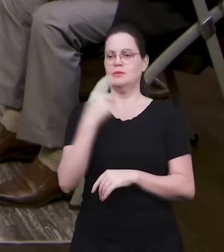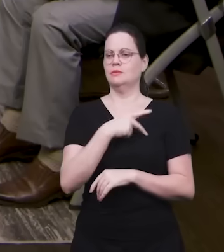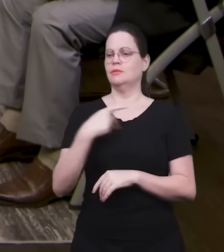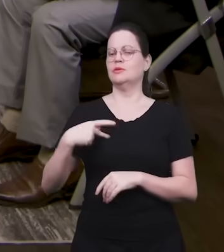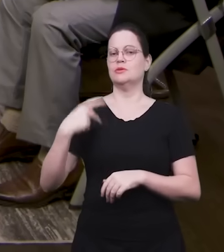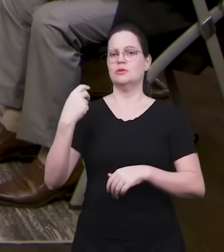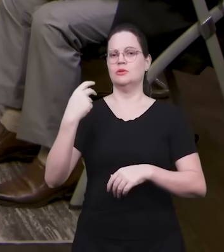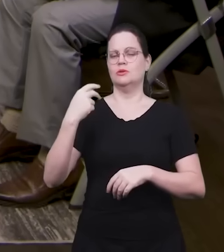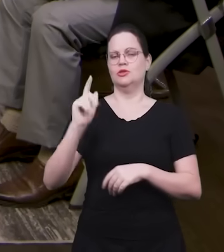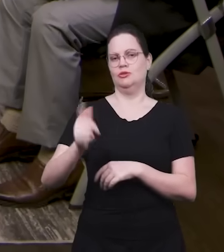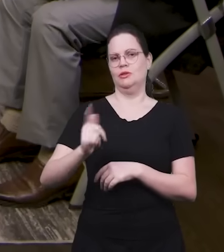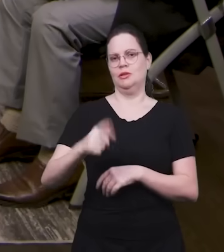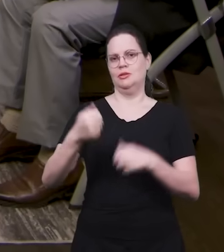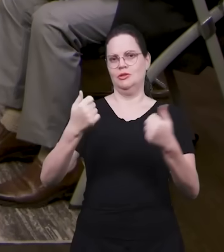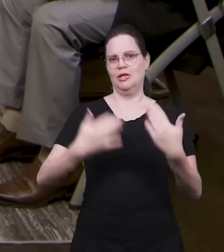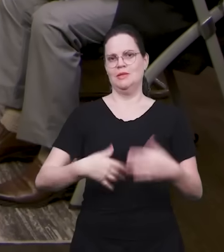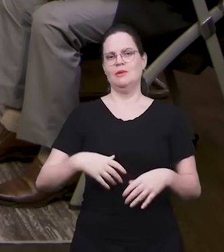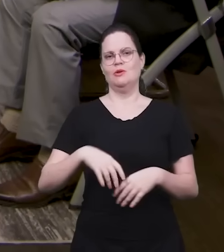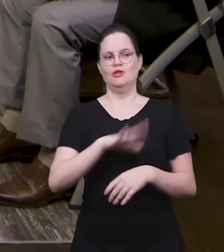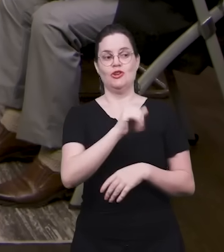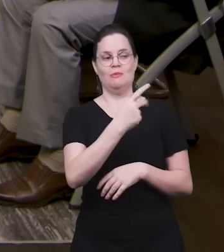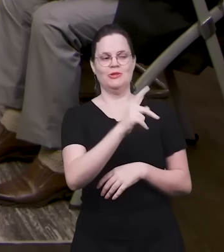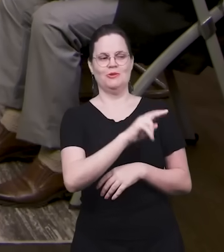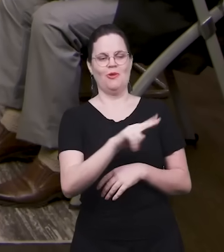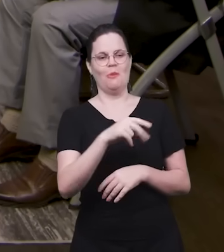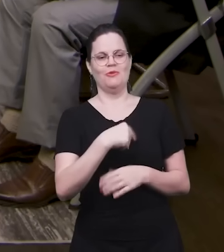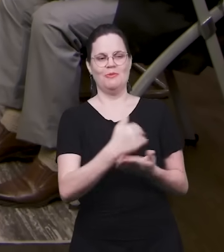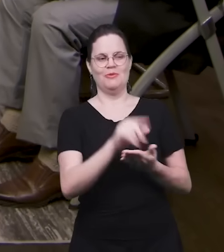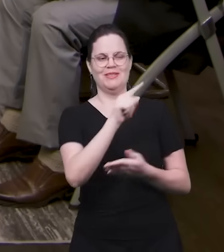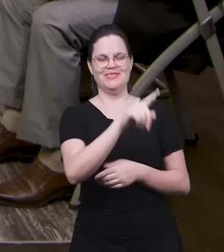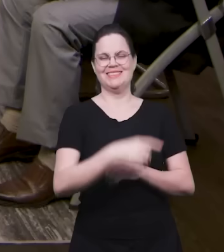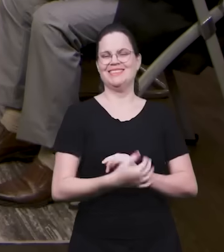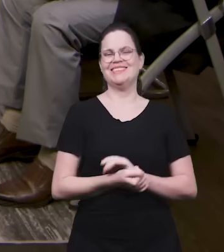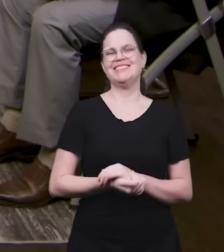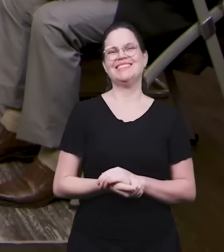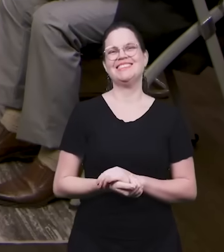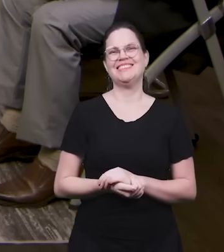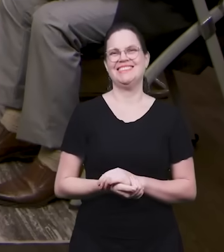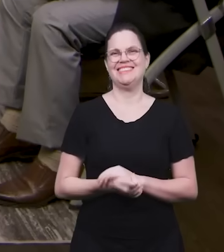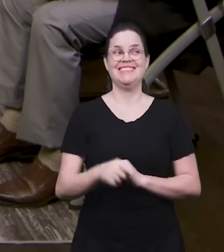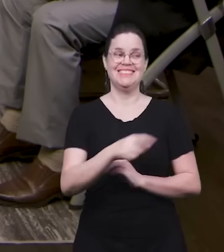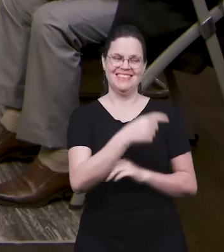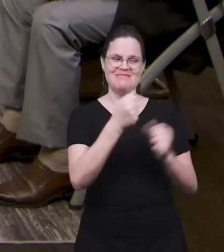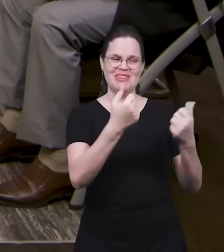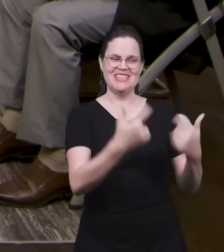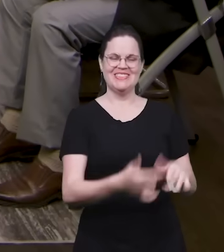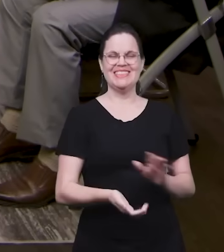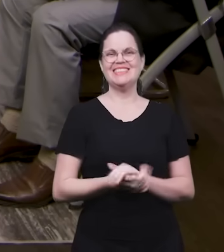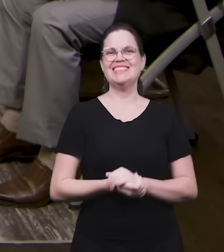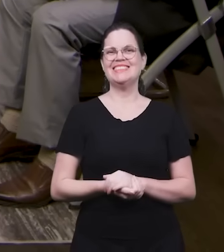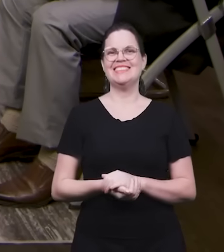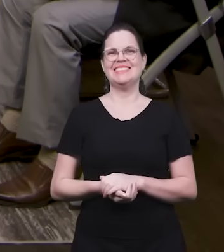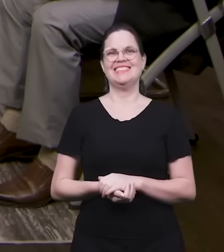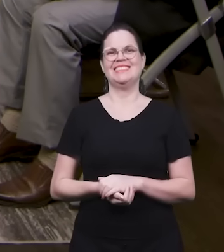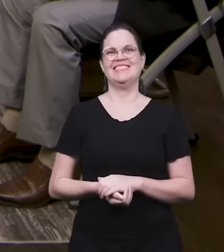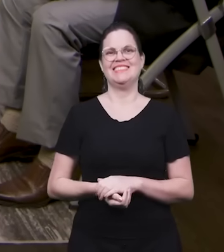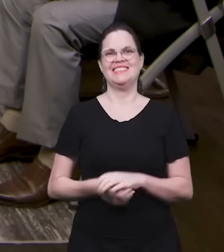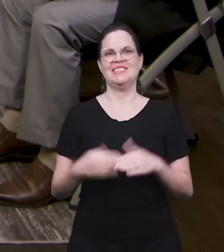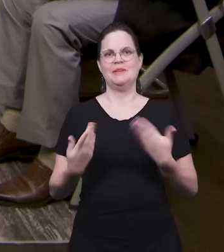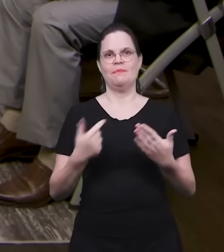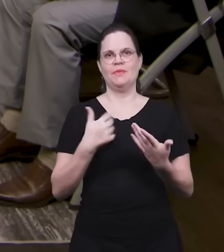Gideuti mencionou o seu nome aqui, então, pela ordem, é você. É do mártir, né? Bom, eu queria citar